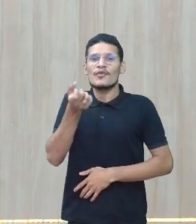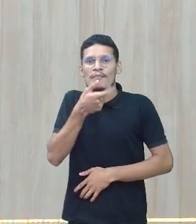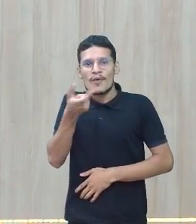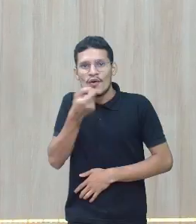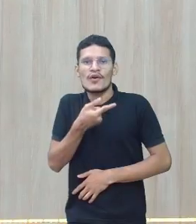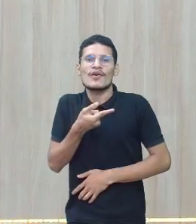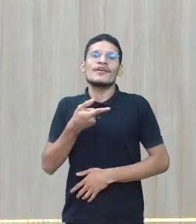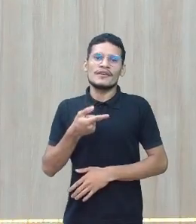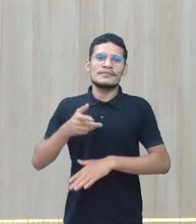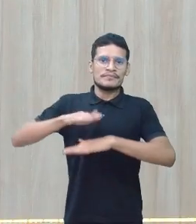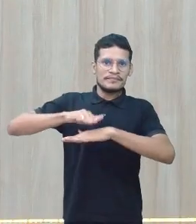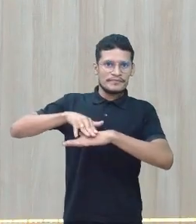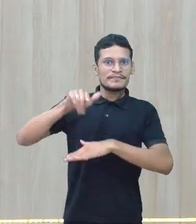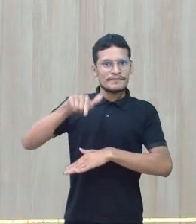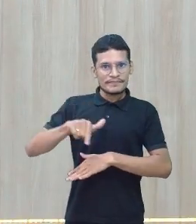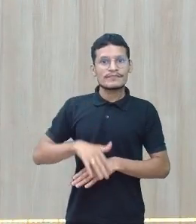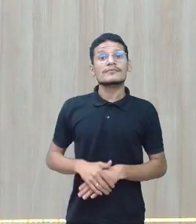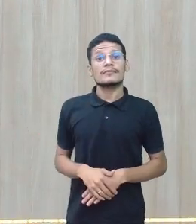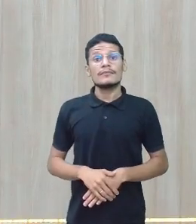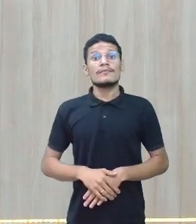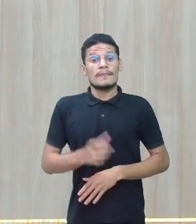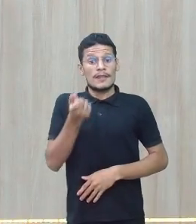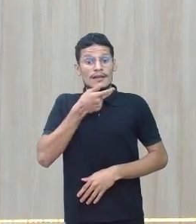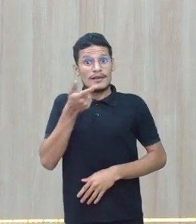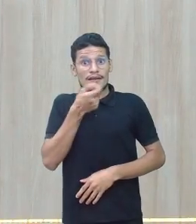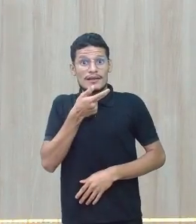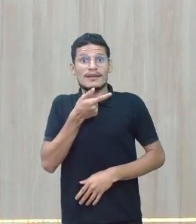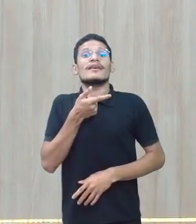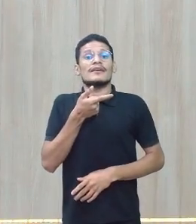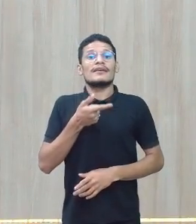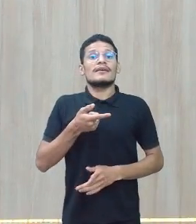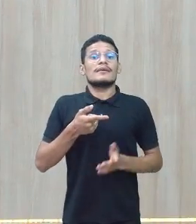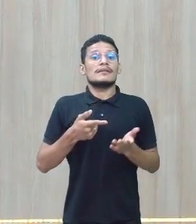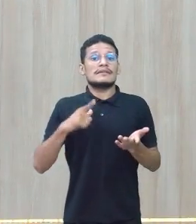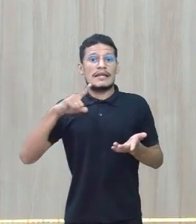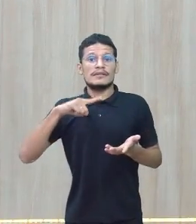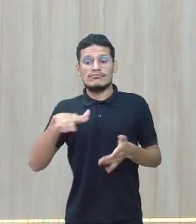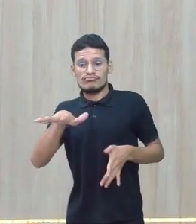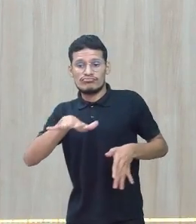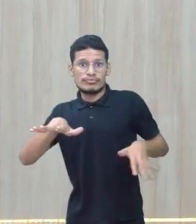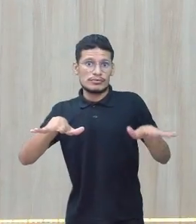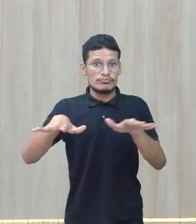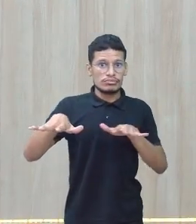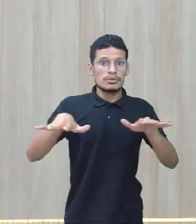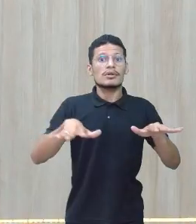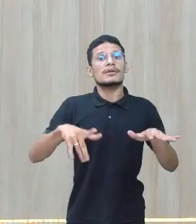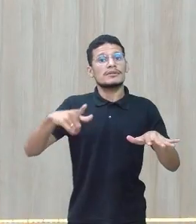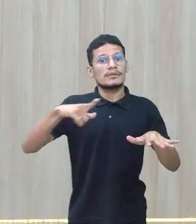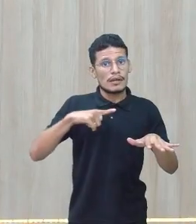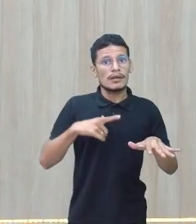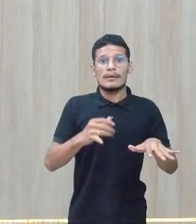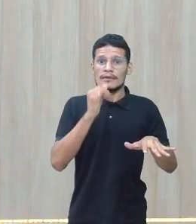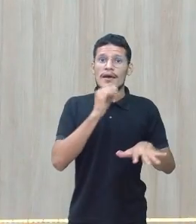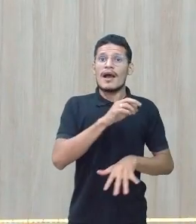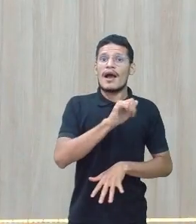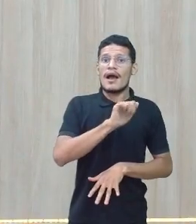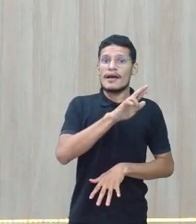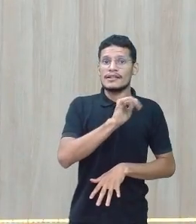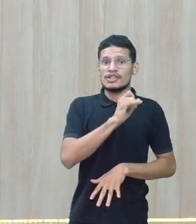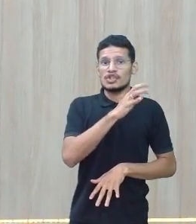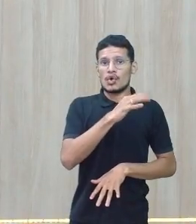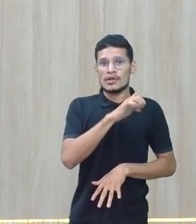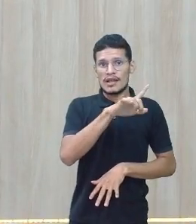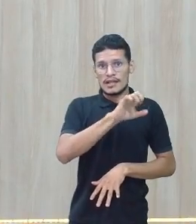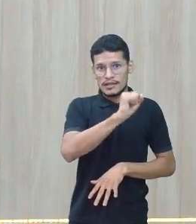fato. Então, o humor vai trabalhar nessas duas vertentes aí, tanto da aristotélica, que vai